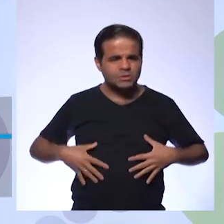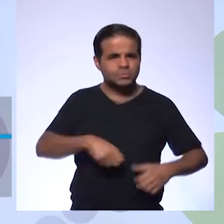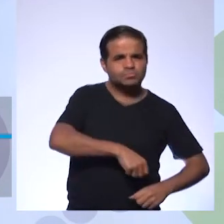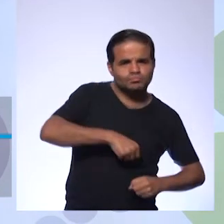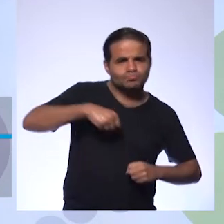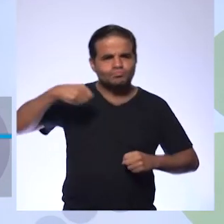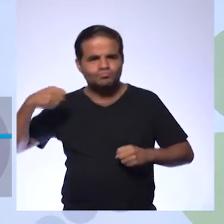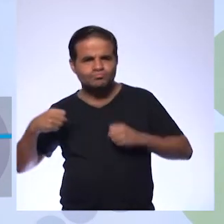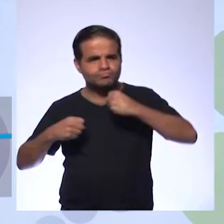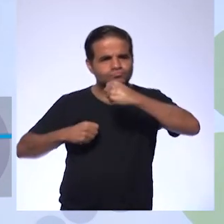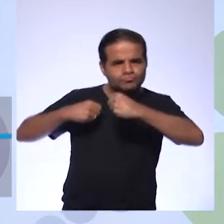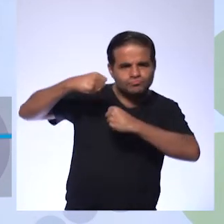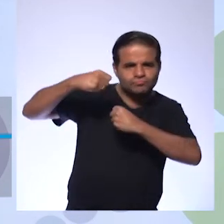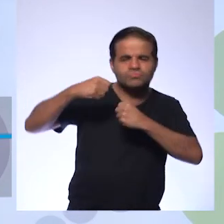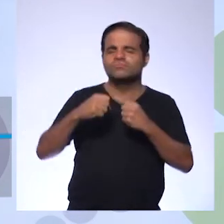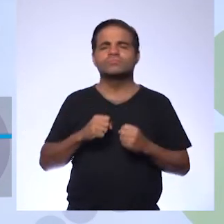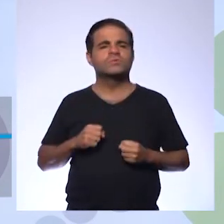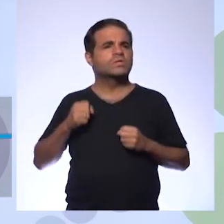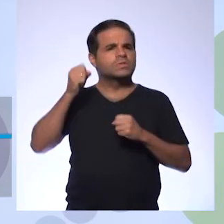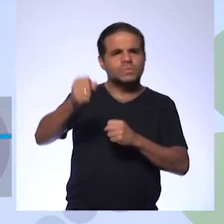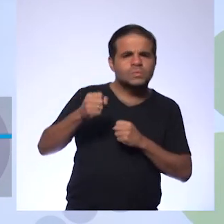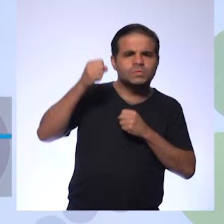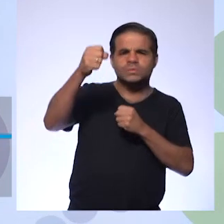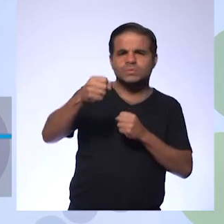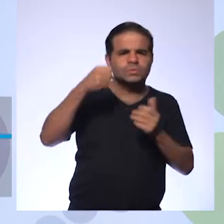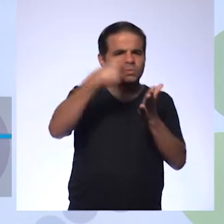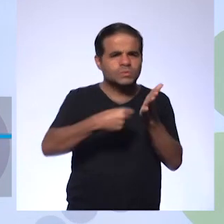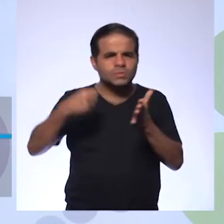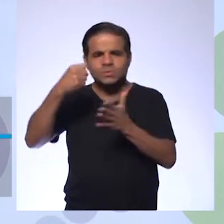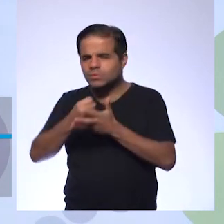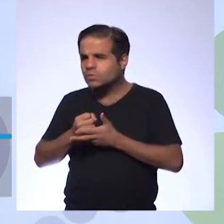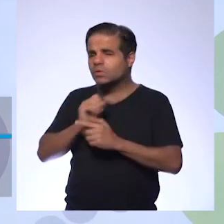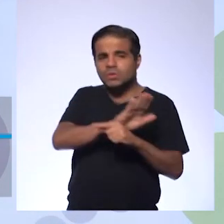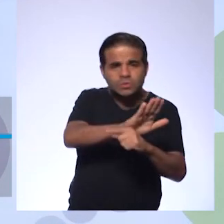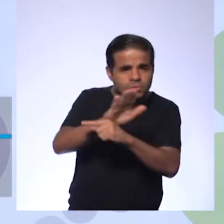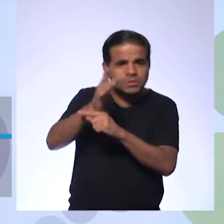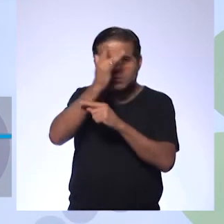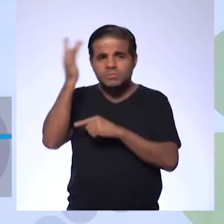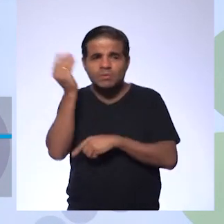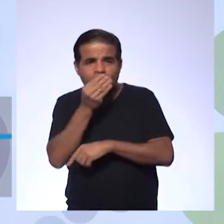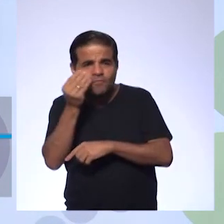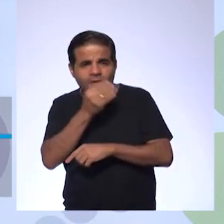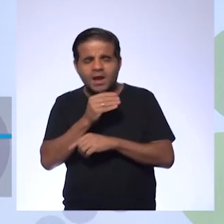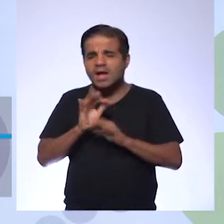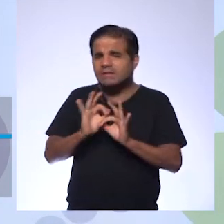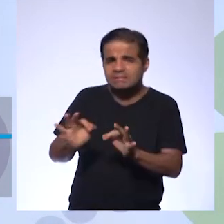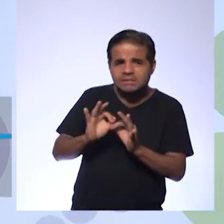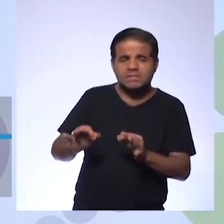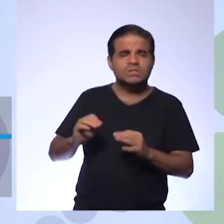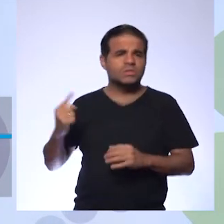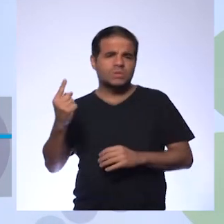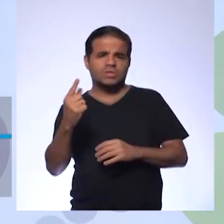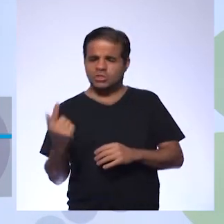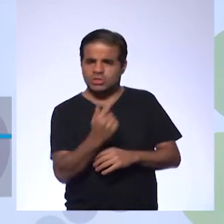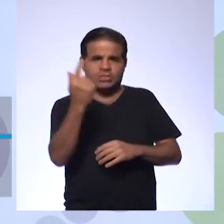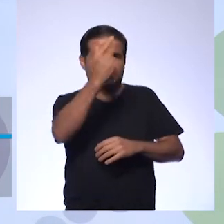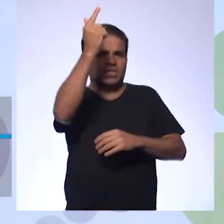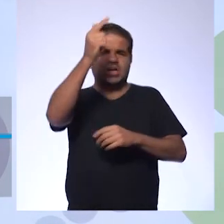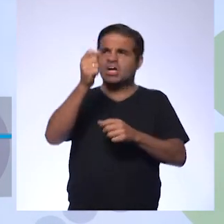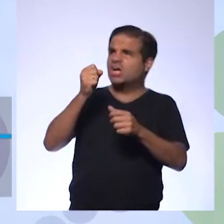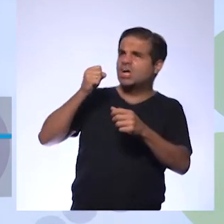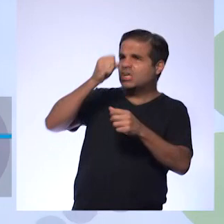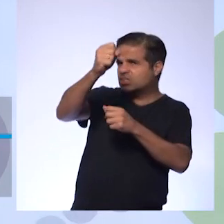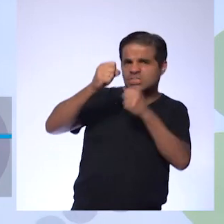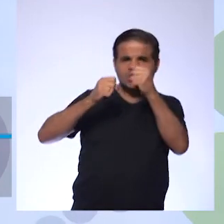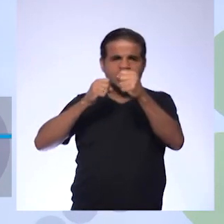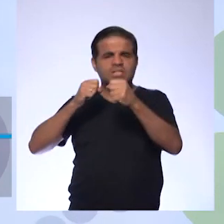saiu lutando, defendendo os fracos e oprimidos, e lutando contra gigantes, e confundindo, porque pensou que era gigantes,